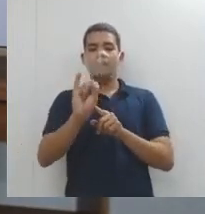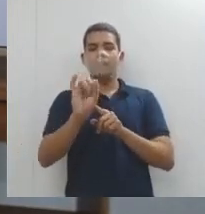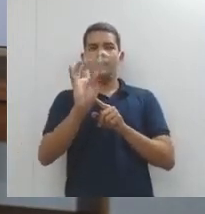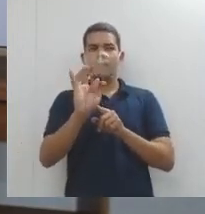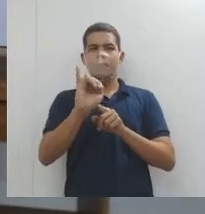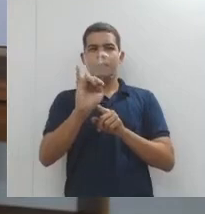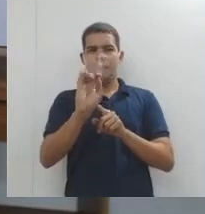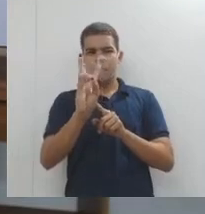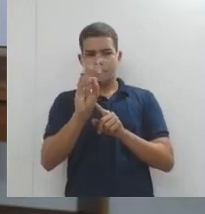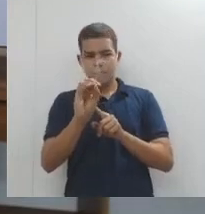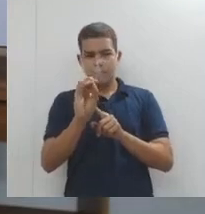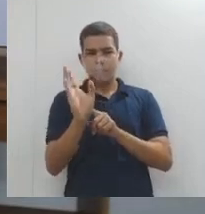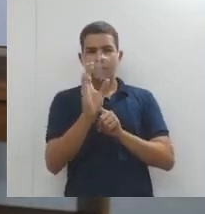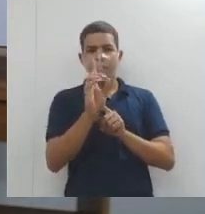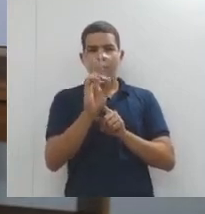direto.